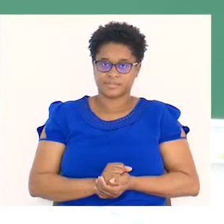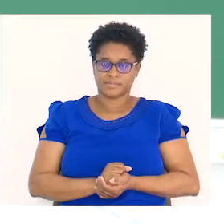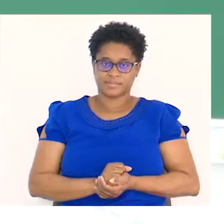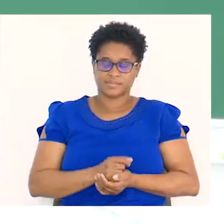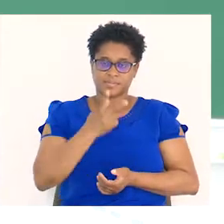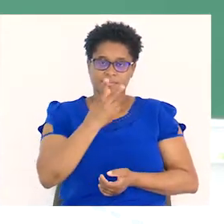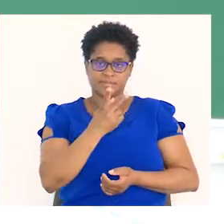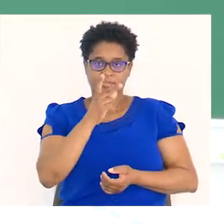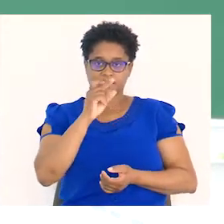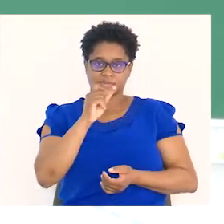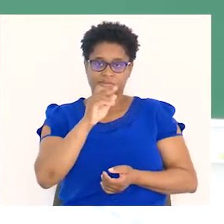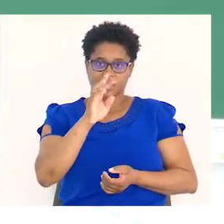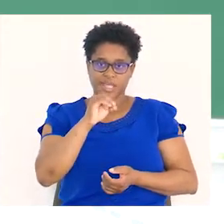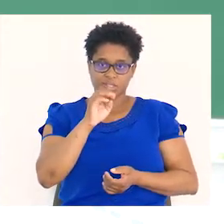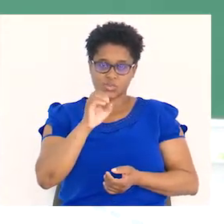vaso,